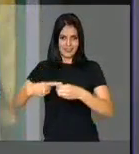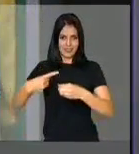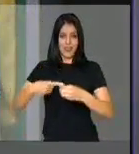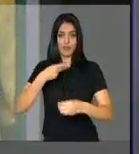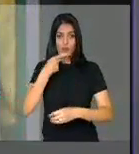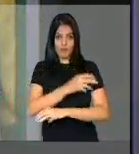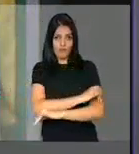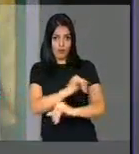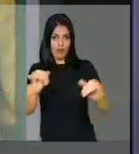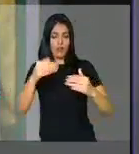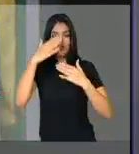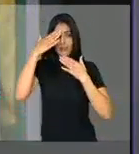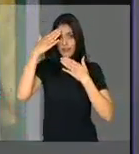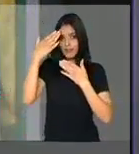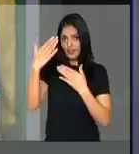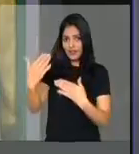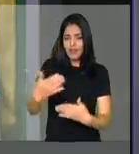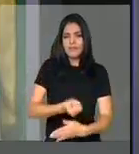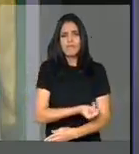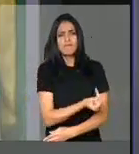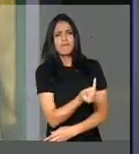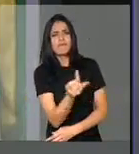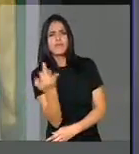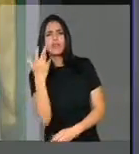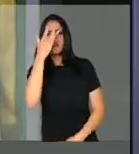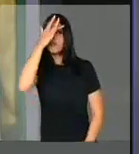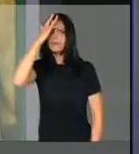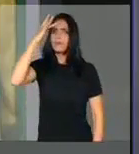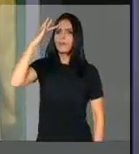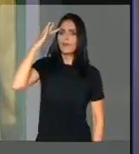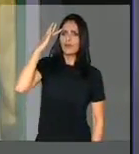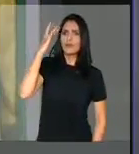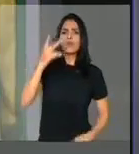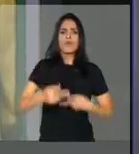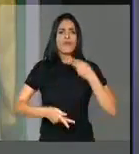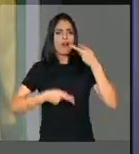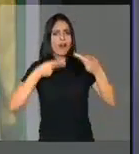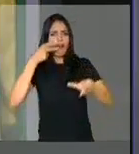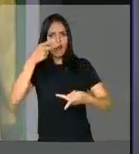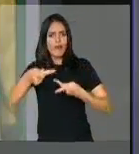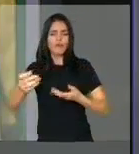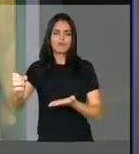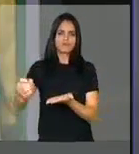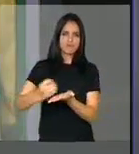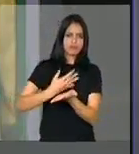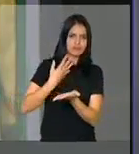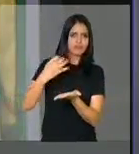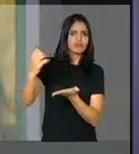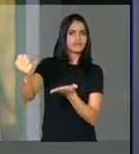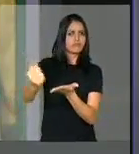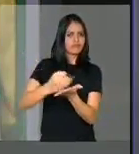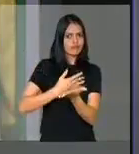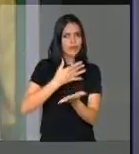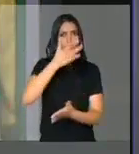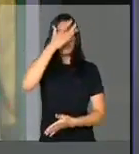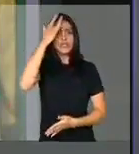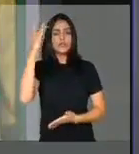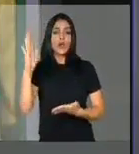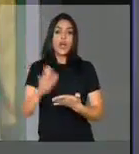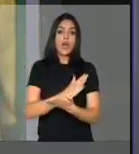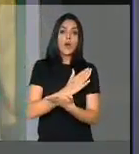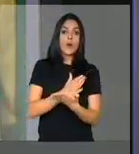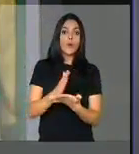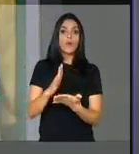registro agradecendo as centenas de manifestações que estou recebendo de pessoas, alguns